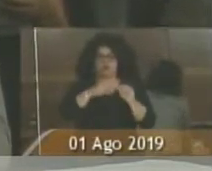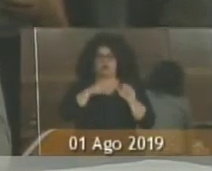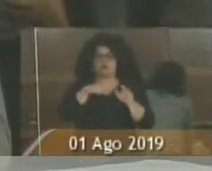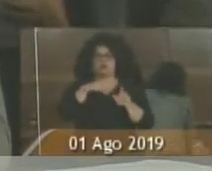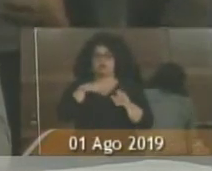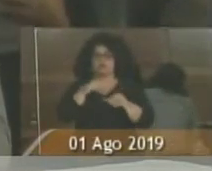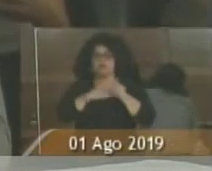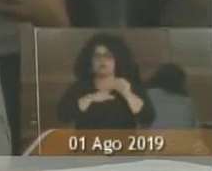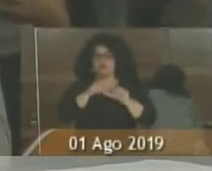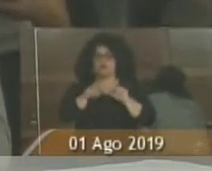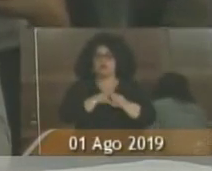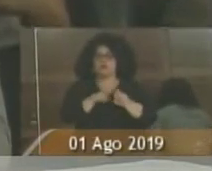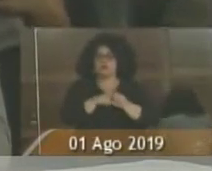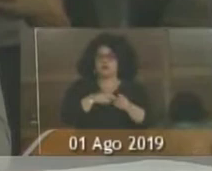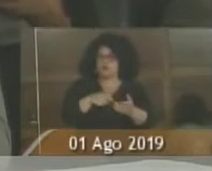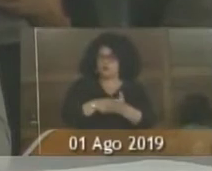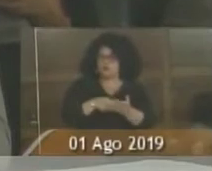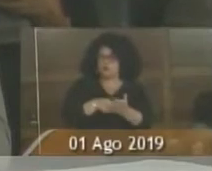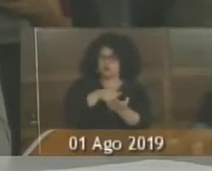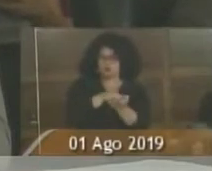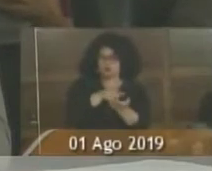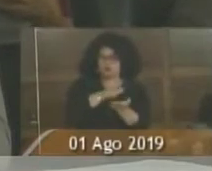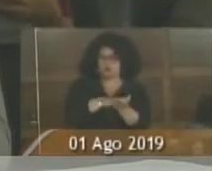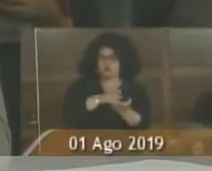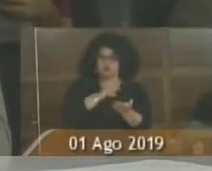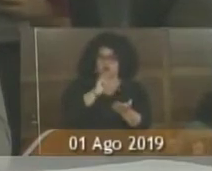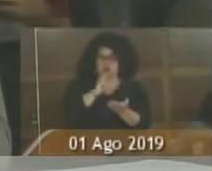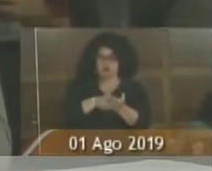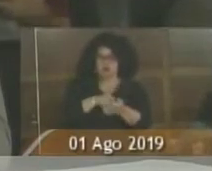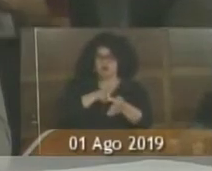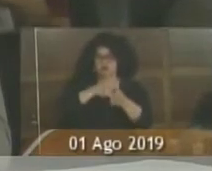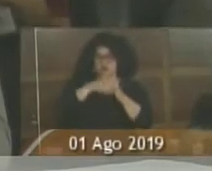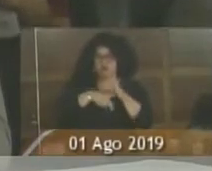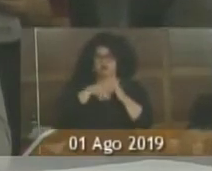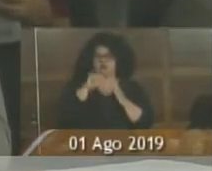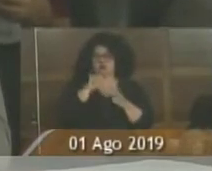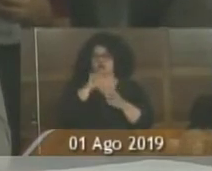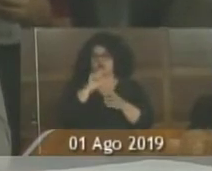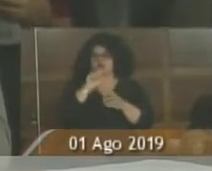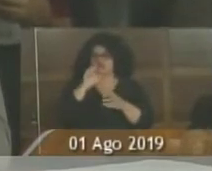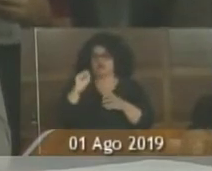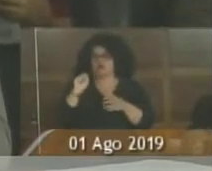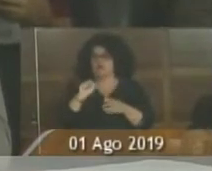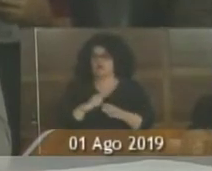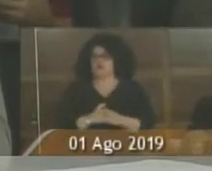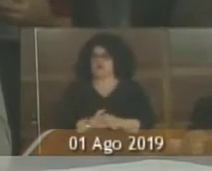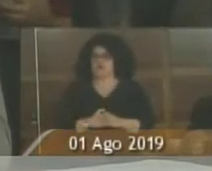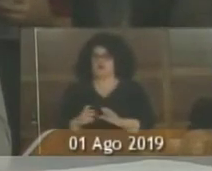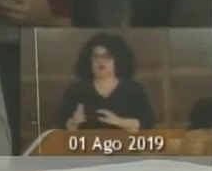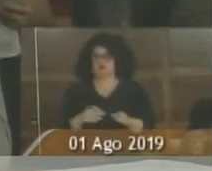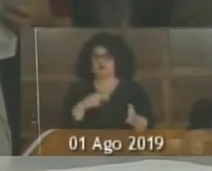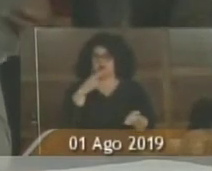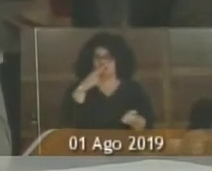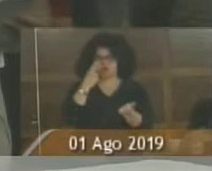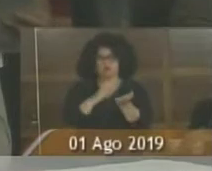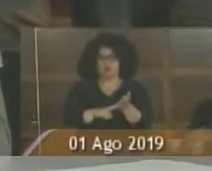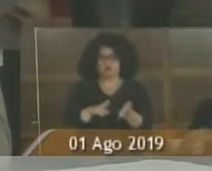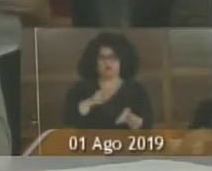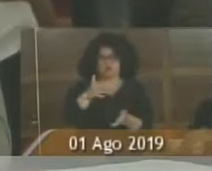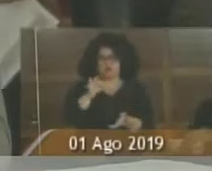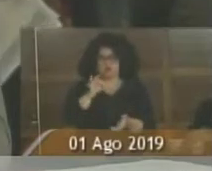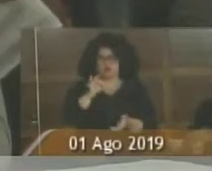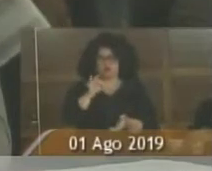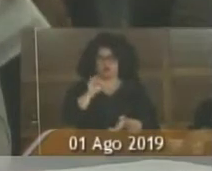sentido de reduzir a alíquota de cobrança da multa no caso de pagamento em atraso de ISS, Imposto Sobre Serviço. Carta número